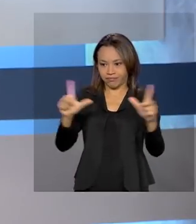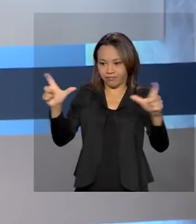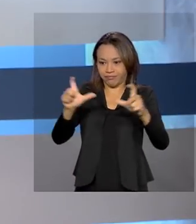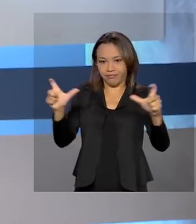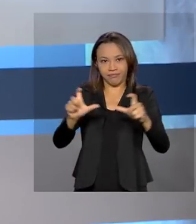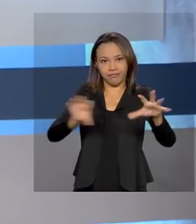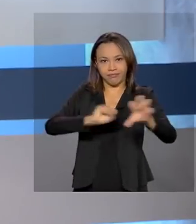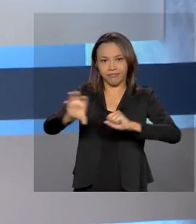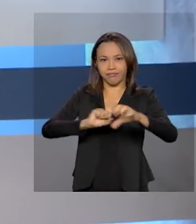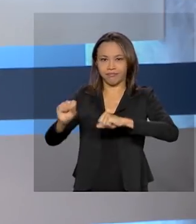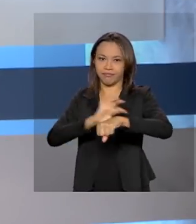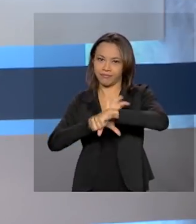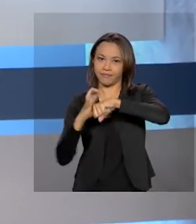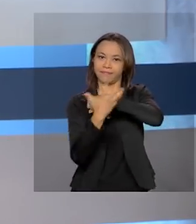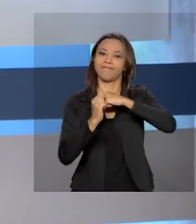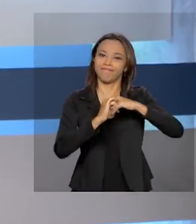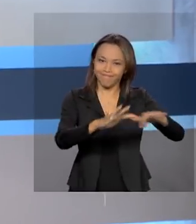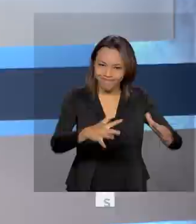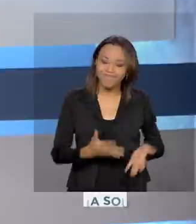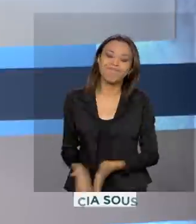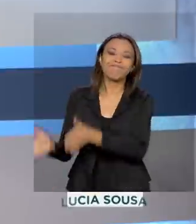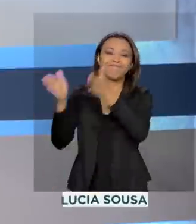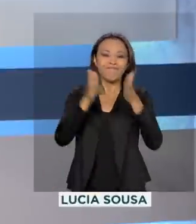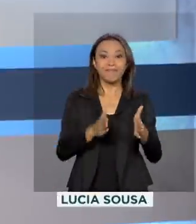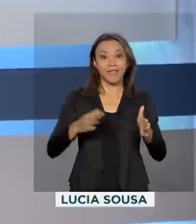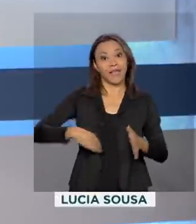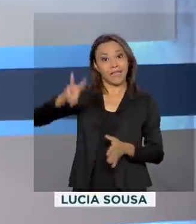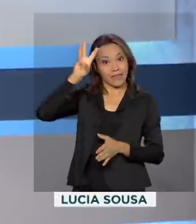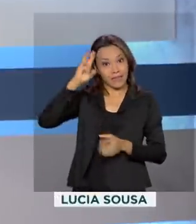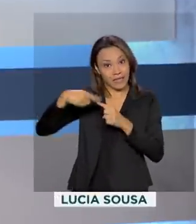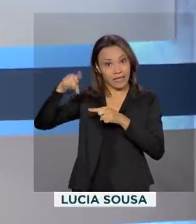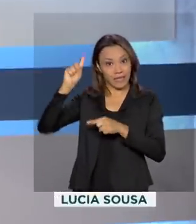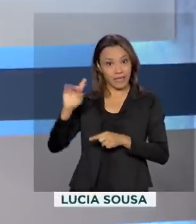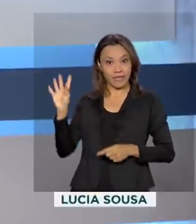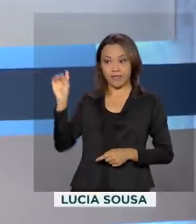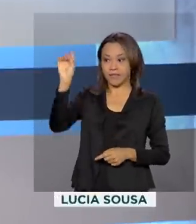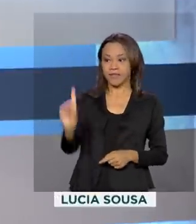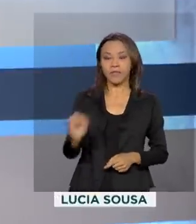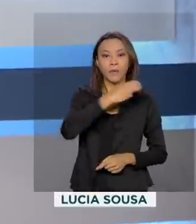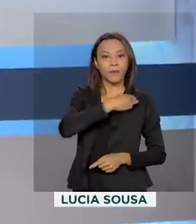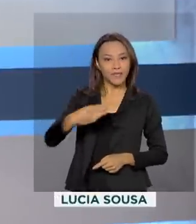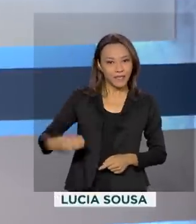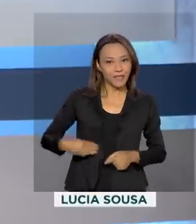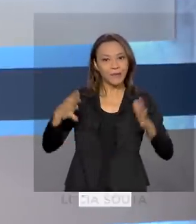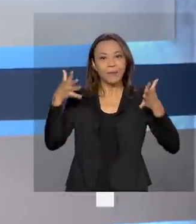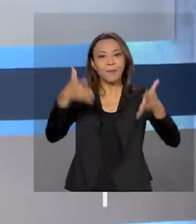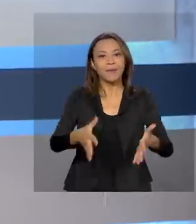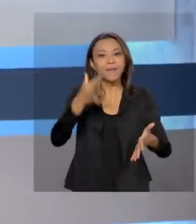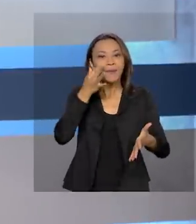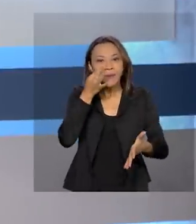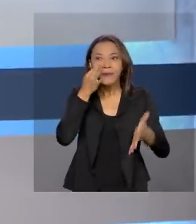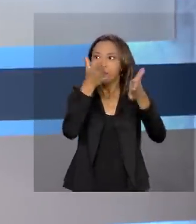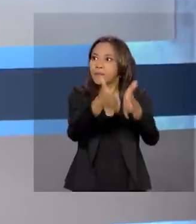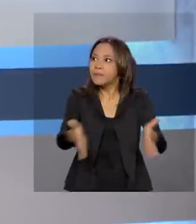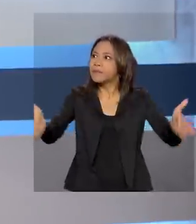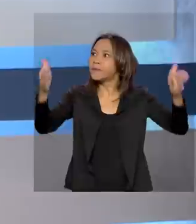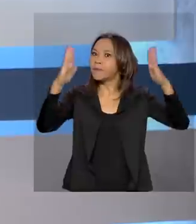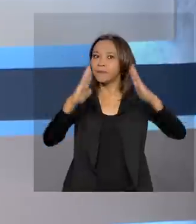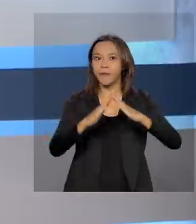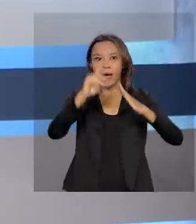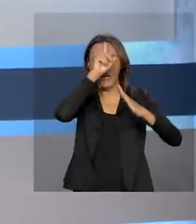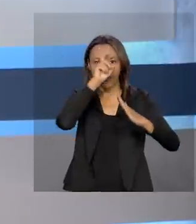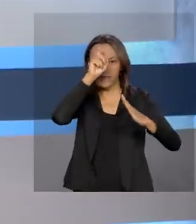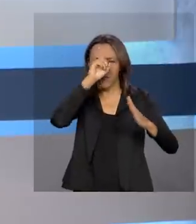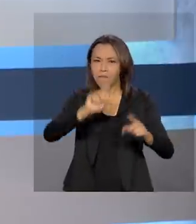nesta terça-feira o ministro da saúde Eduardo pazuello participou da Ampliação do hospital Nilton Lins que agora conta com